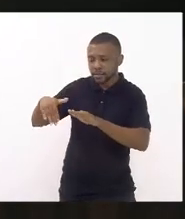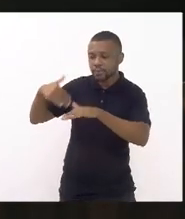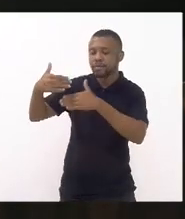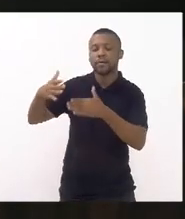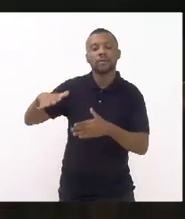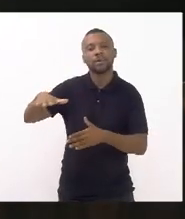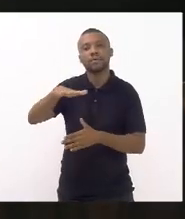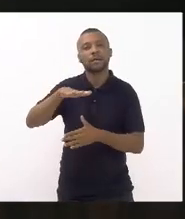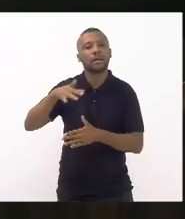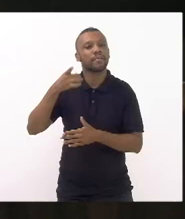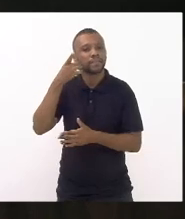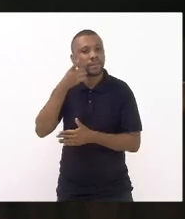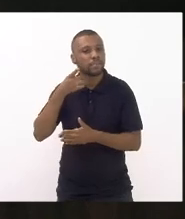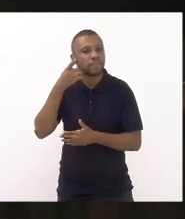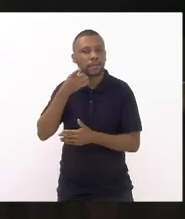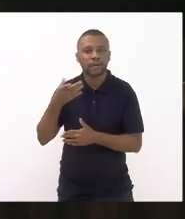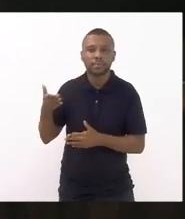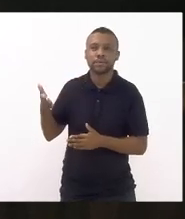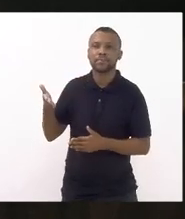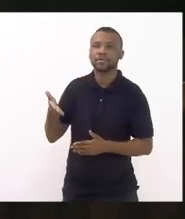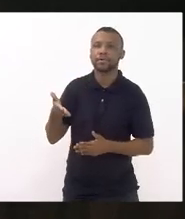deputado